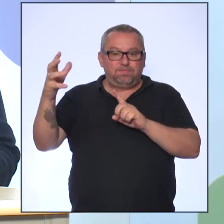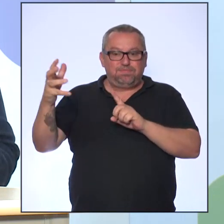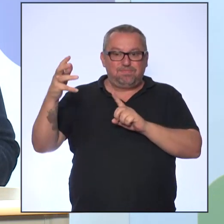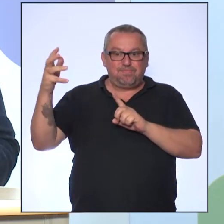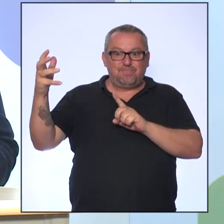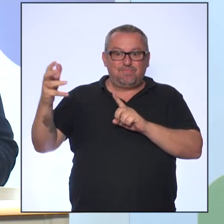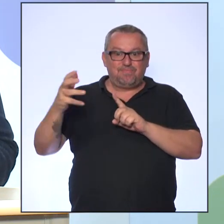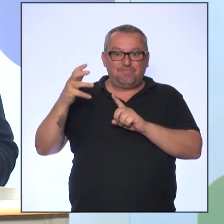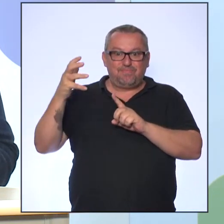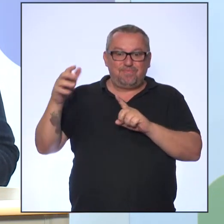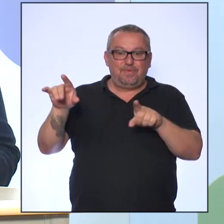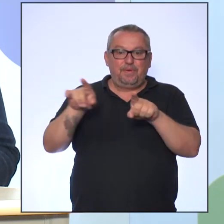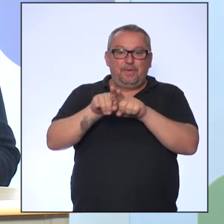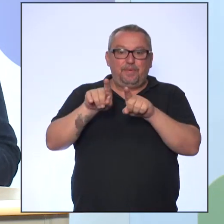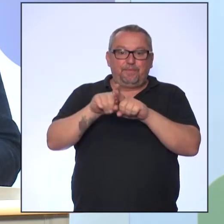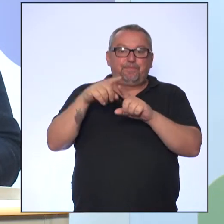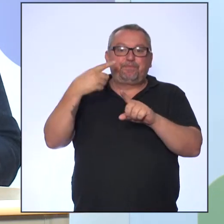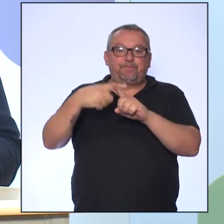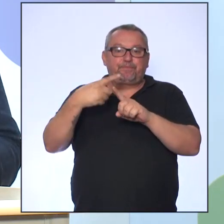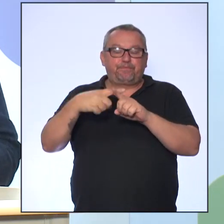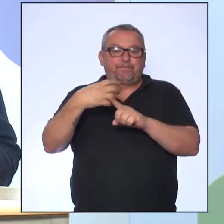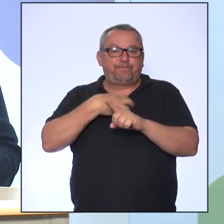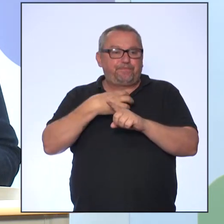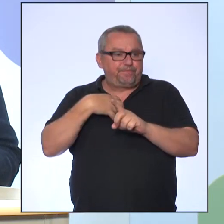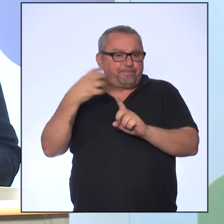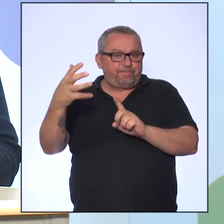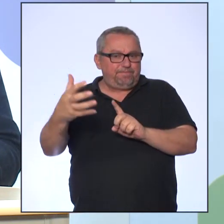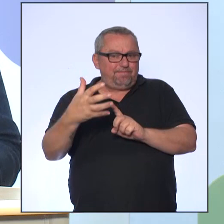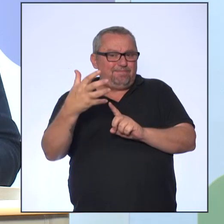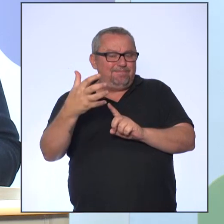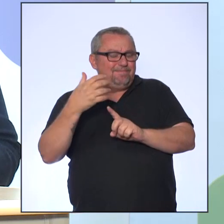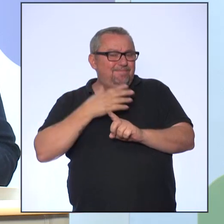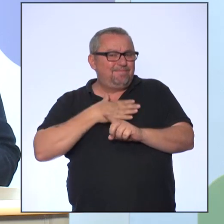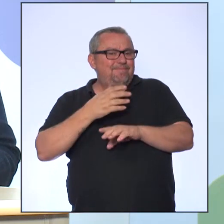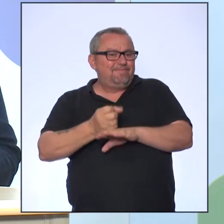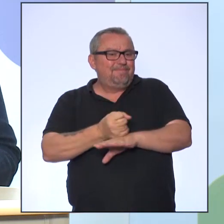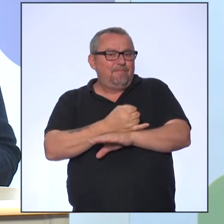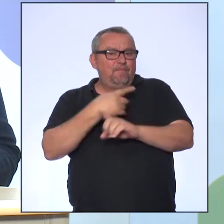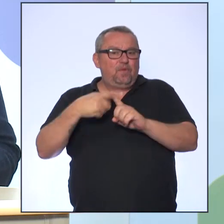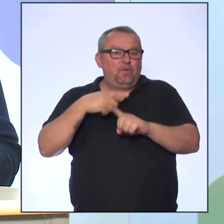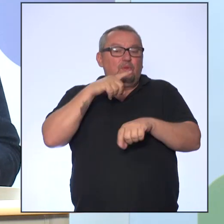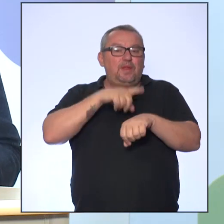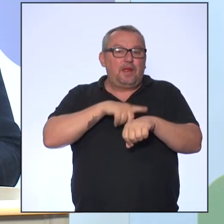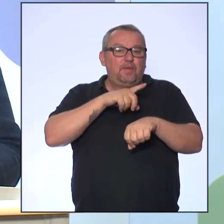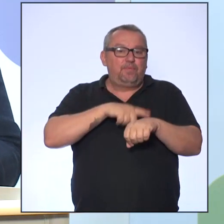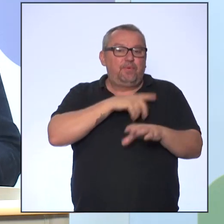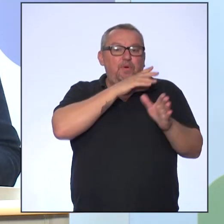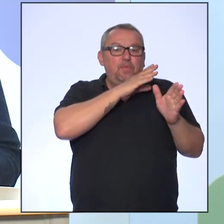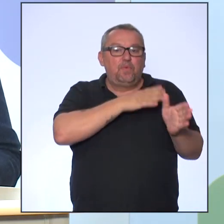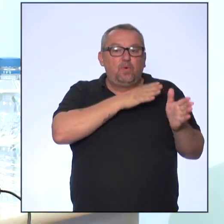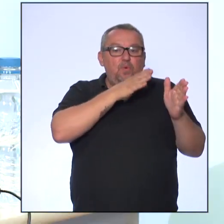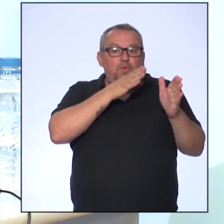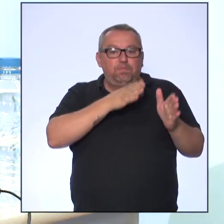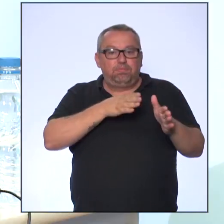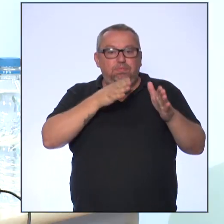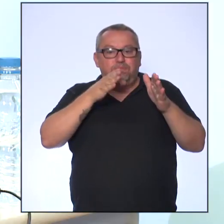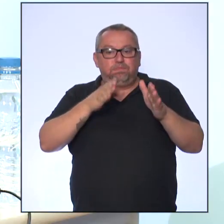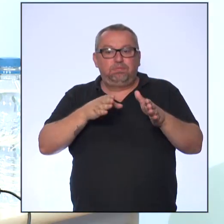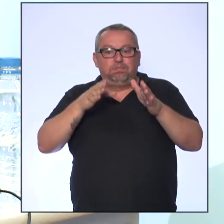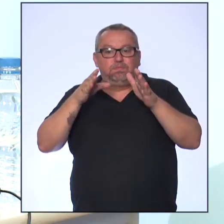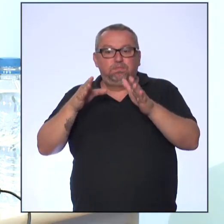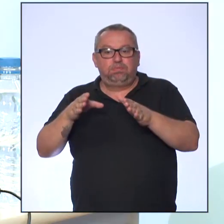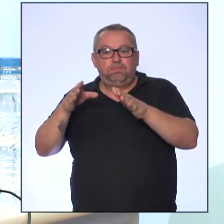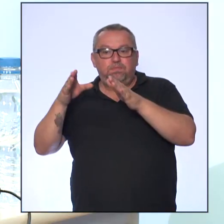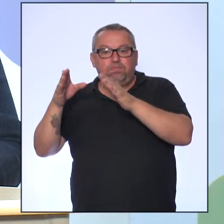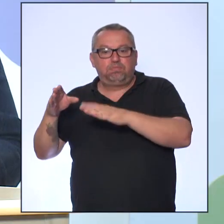Tá? E justamente por que que esse ritmo é tão contagiante? Pela contagem de tempo que você tem, que é justamente a questão do pulso, ou a pulsação